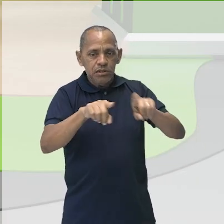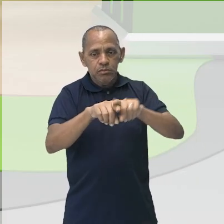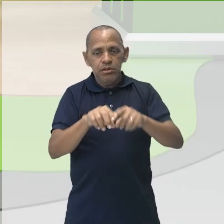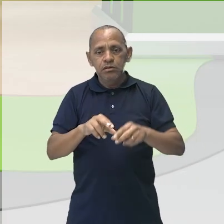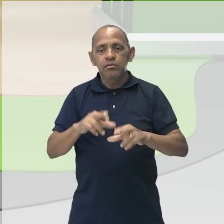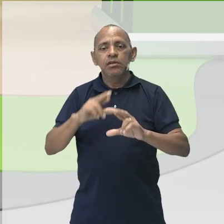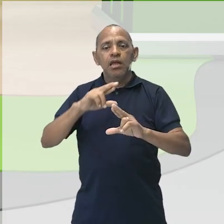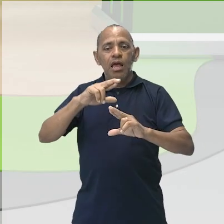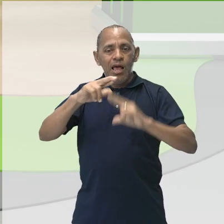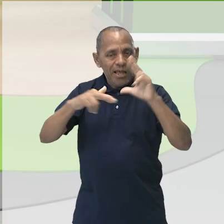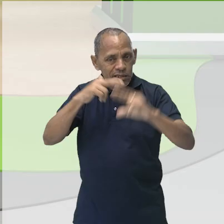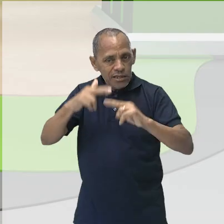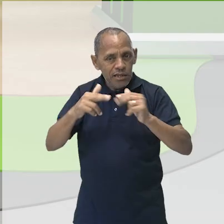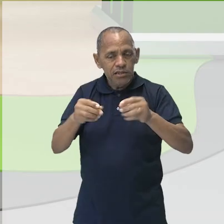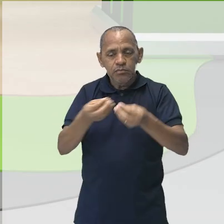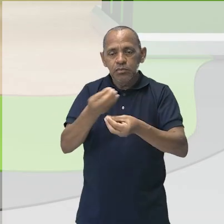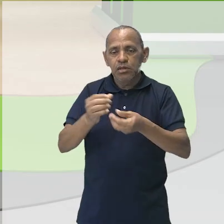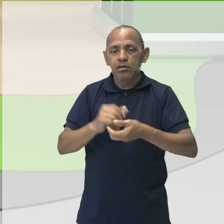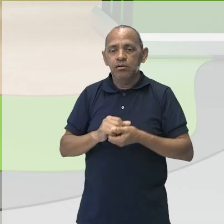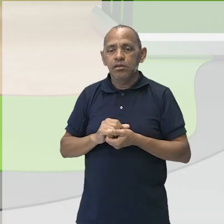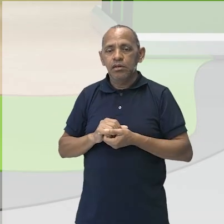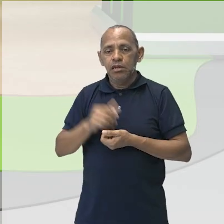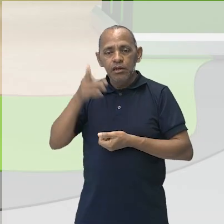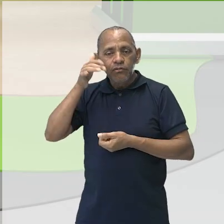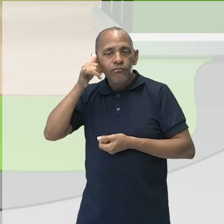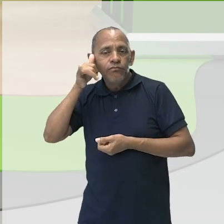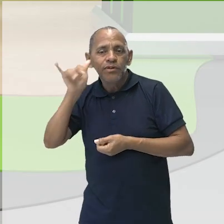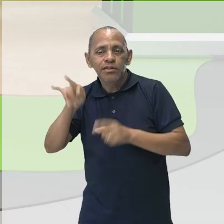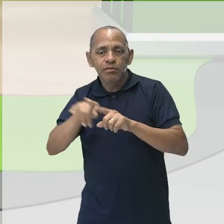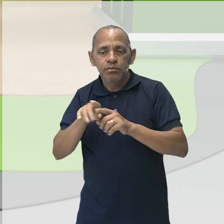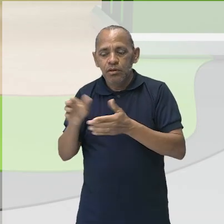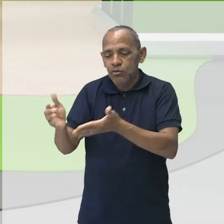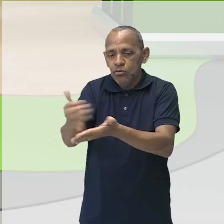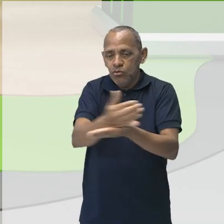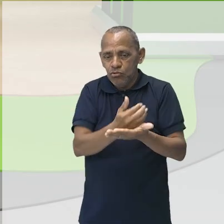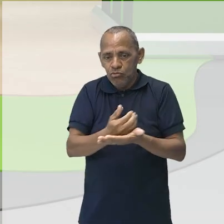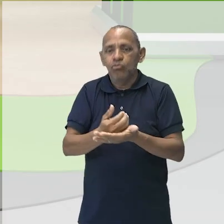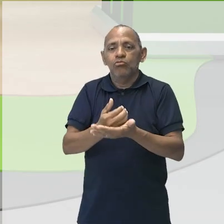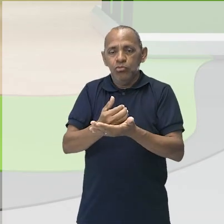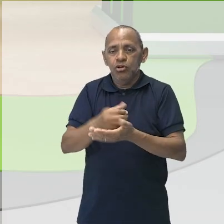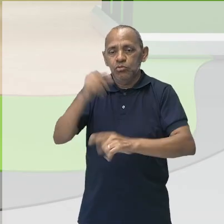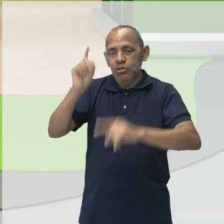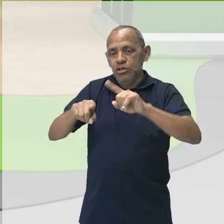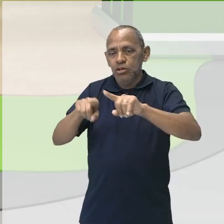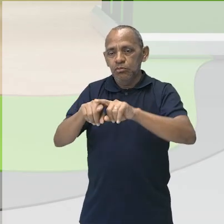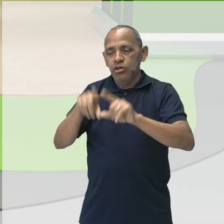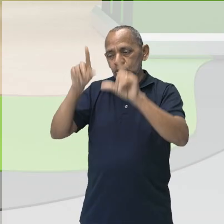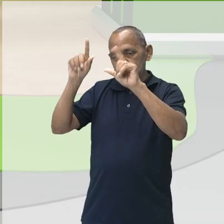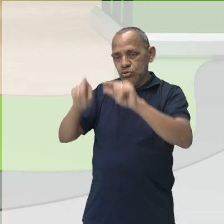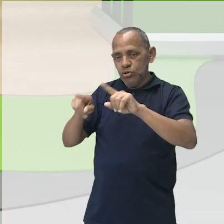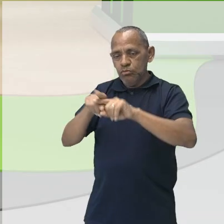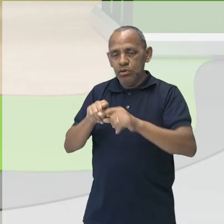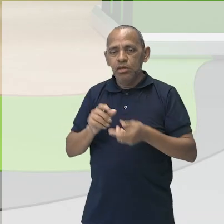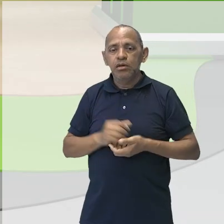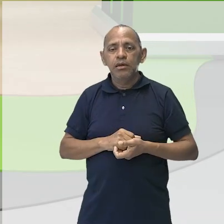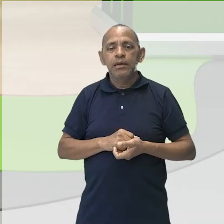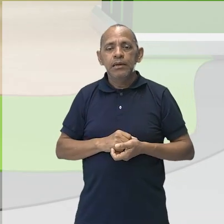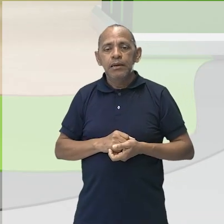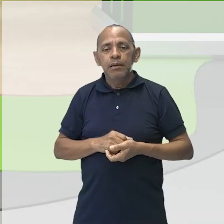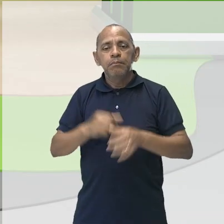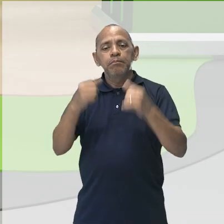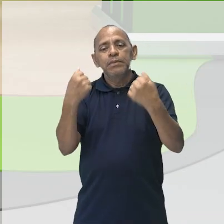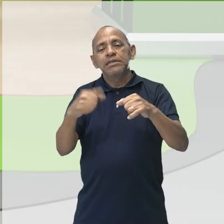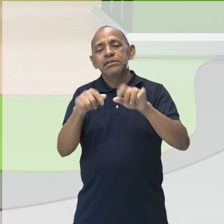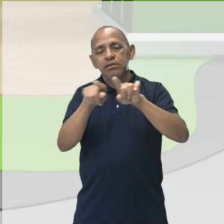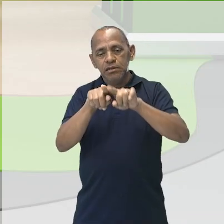apenas evita o acúmulo de resíduos, mas também reduz a necessidade de extração e